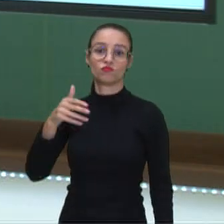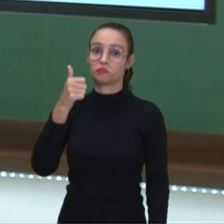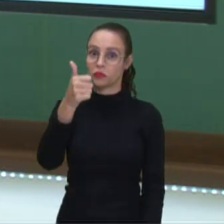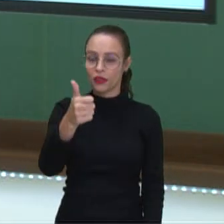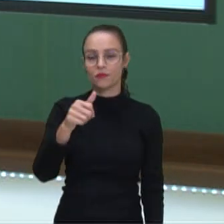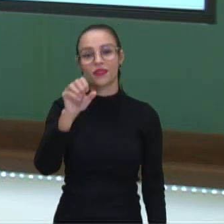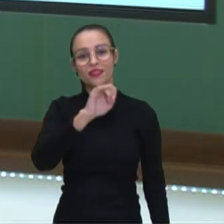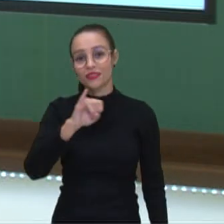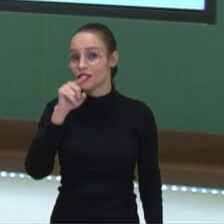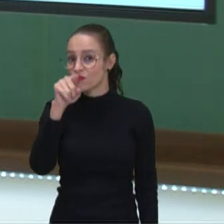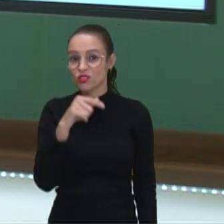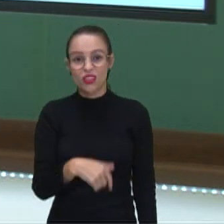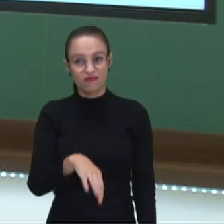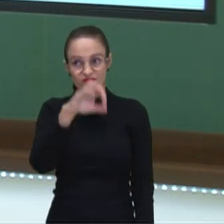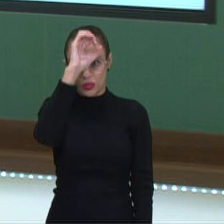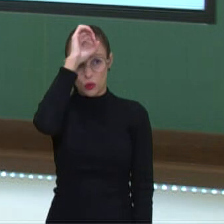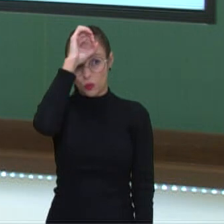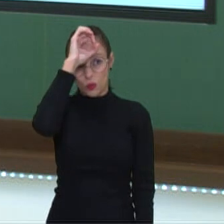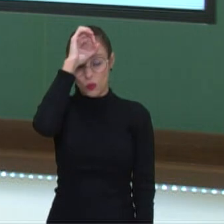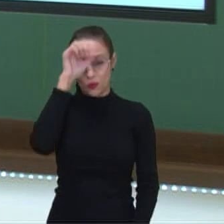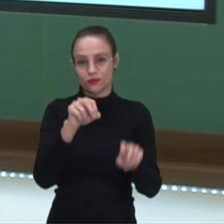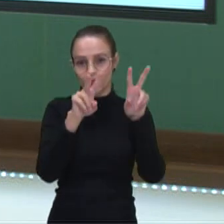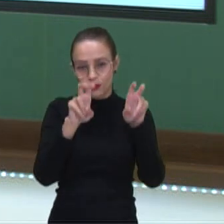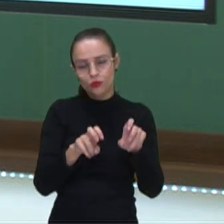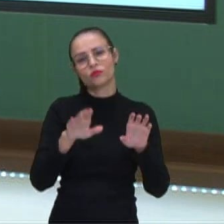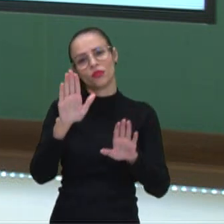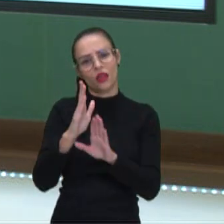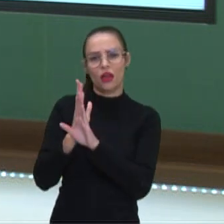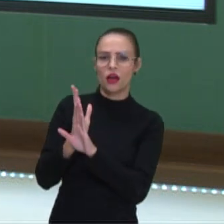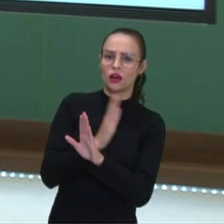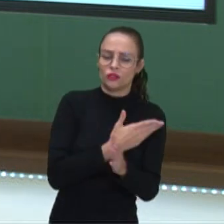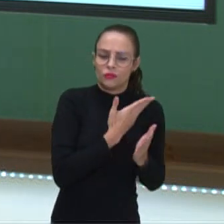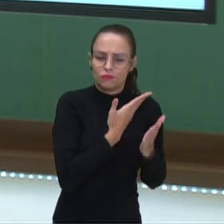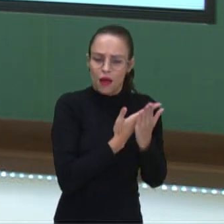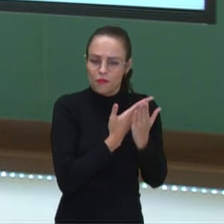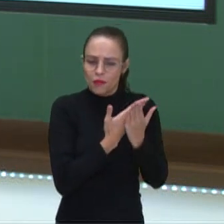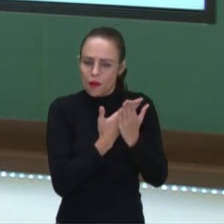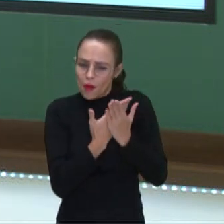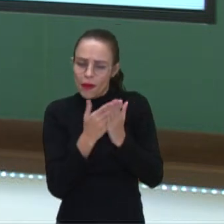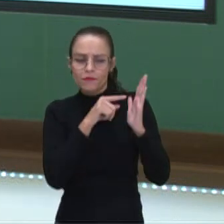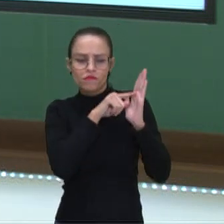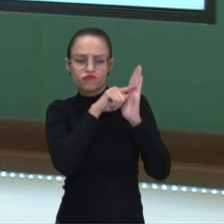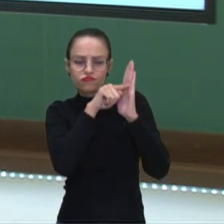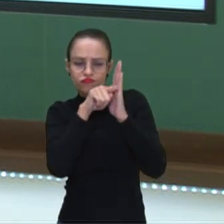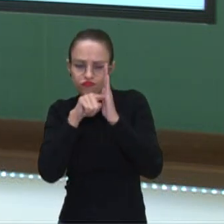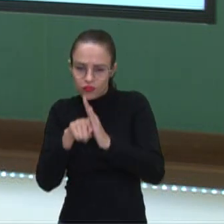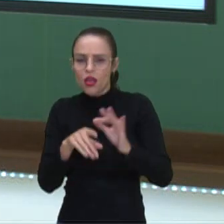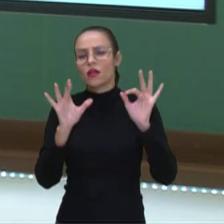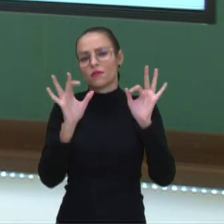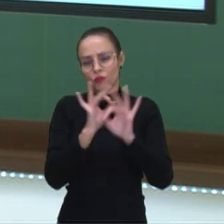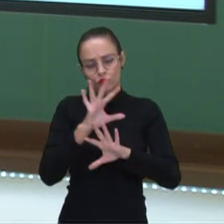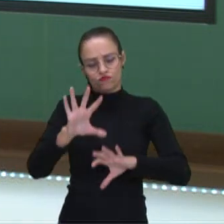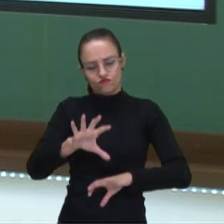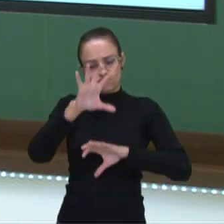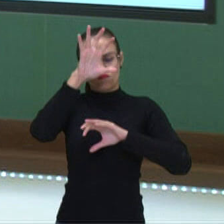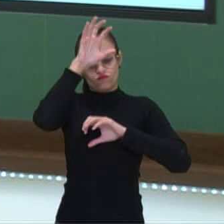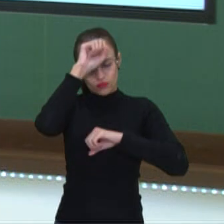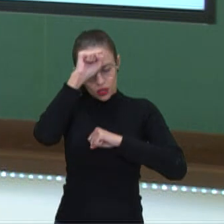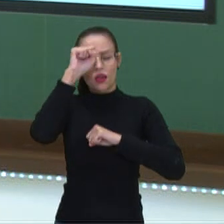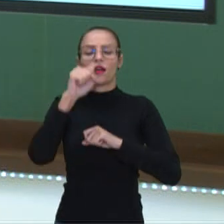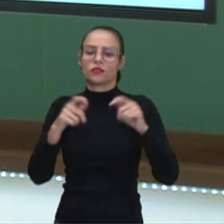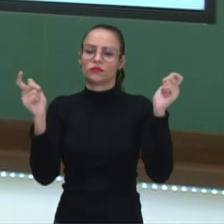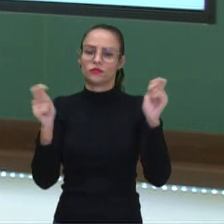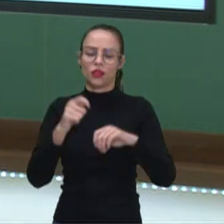Caso você não domine o assunto, a gente vai ter tempo para estudar sobre o assunto e trazer esses dados que dão uma base sólida